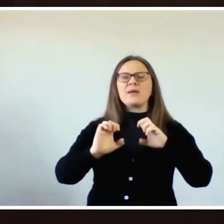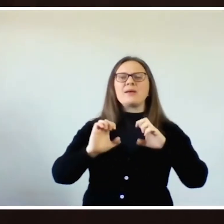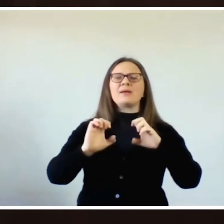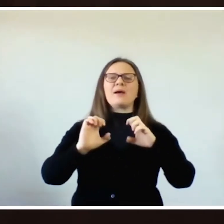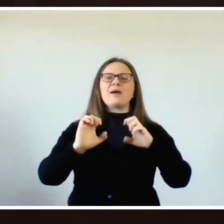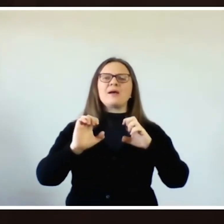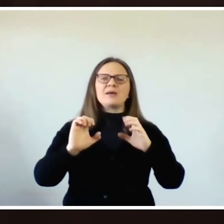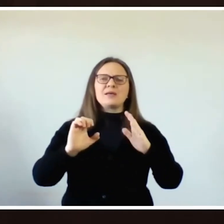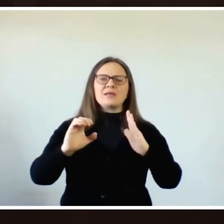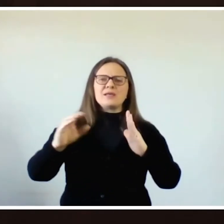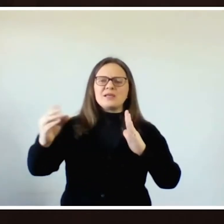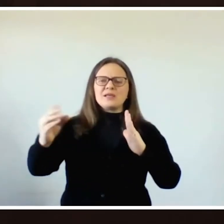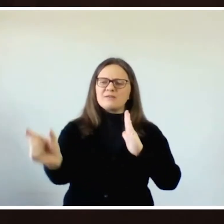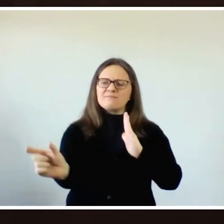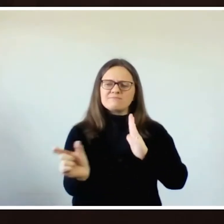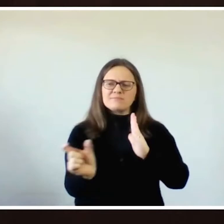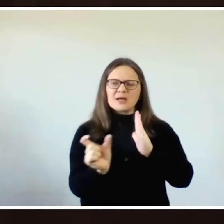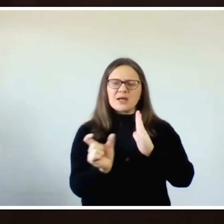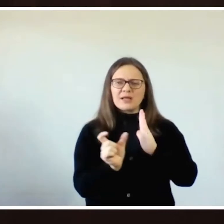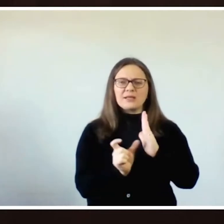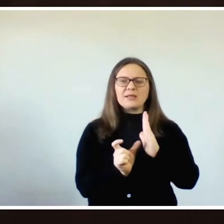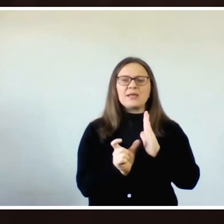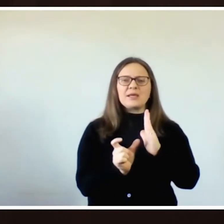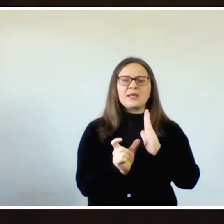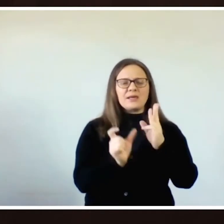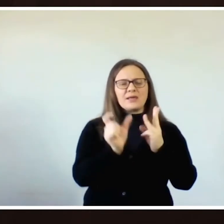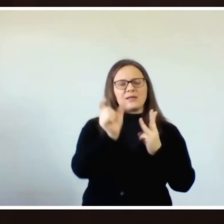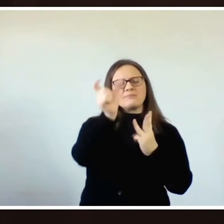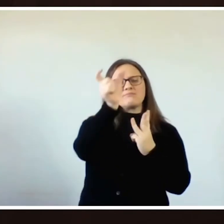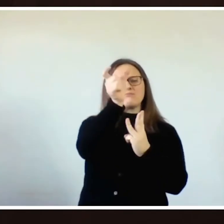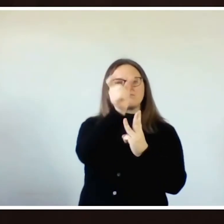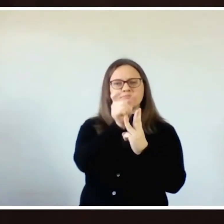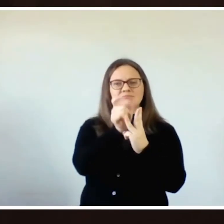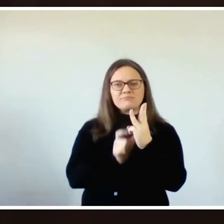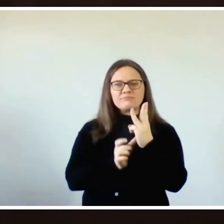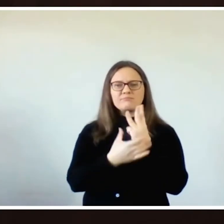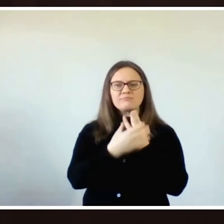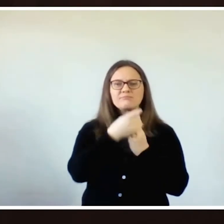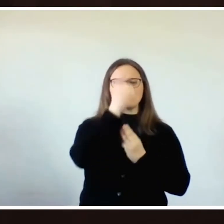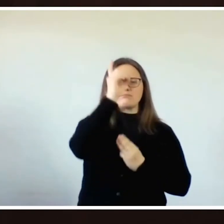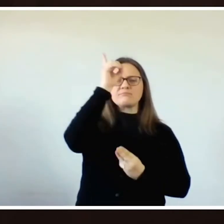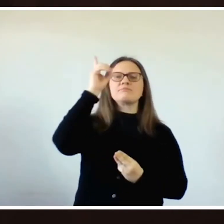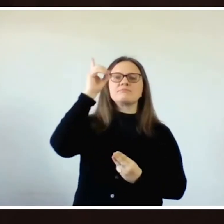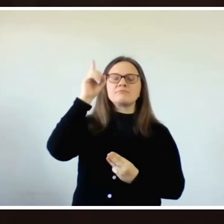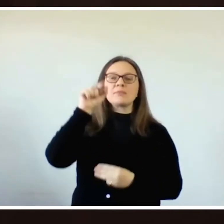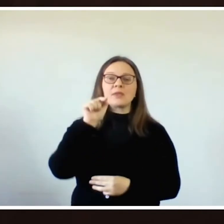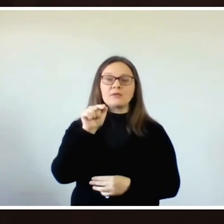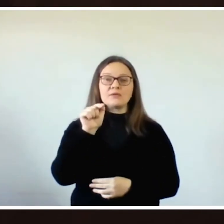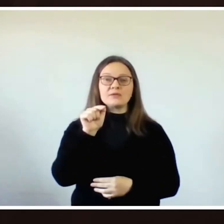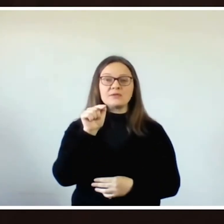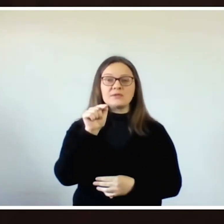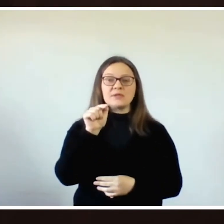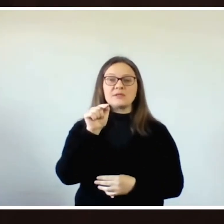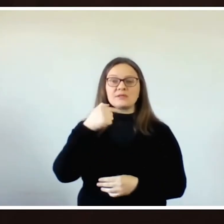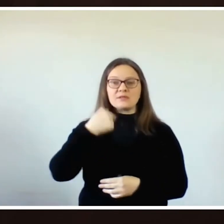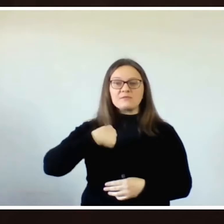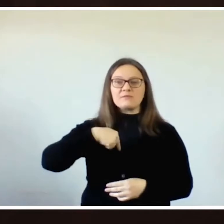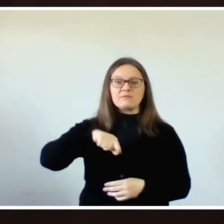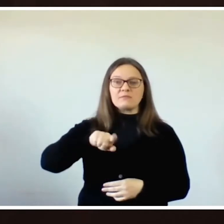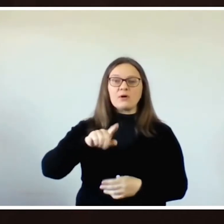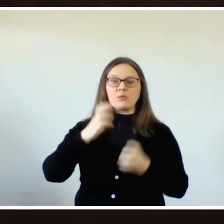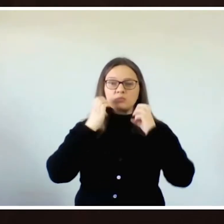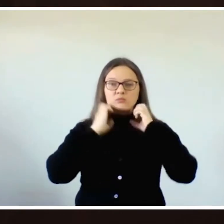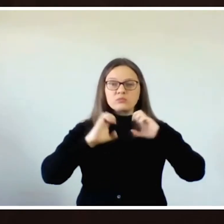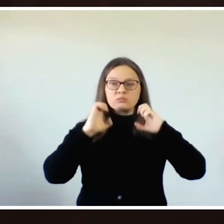Coloca para dentro do Pai, do Filho e do Espírito Santo. Então vocês que saem para pregar o evangelho, vocês estão salvando as pessoas,